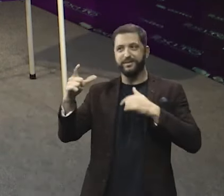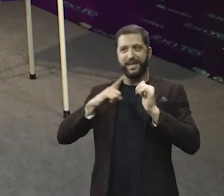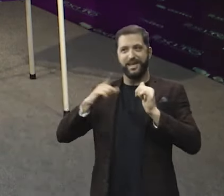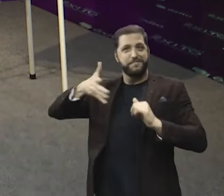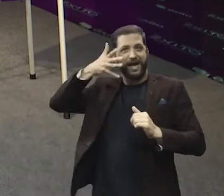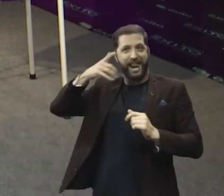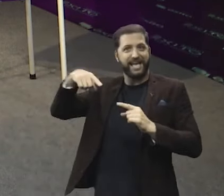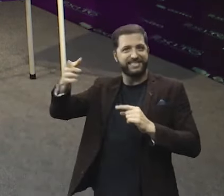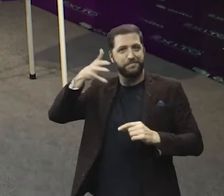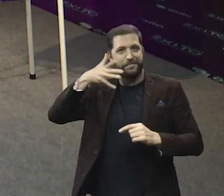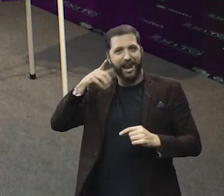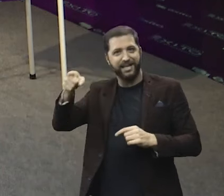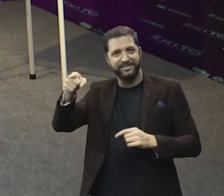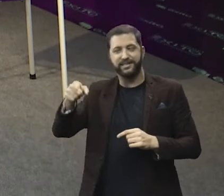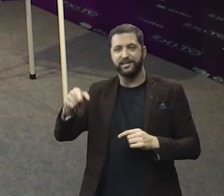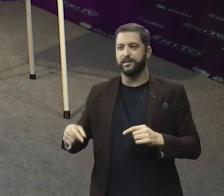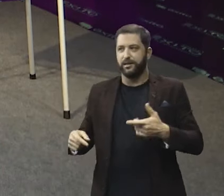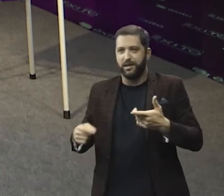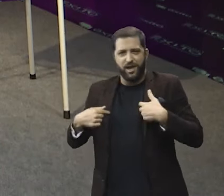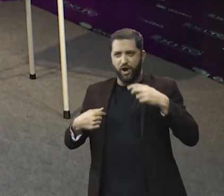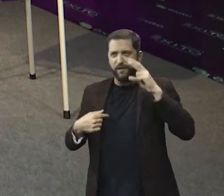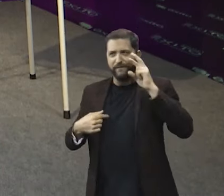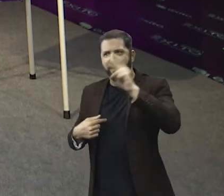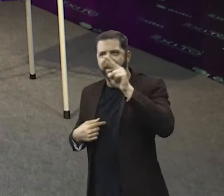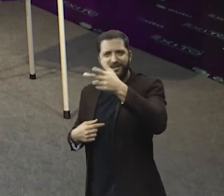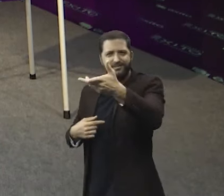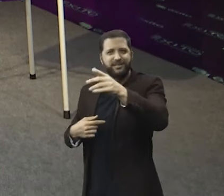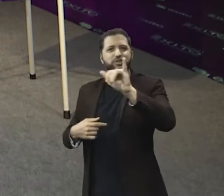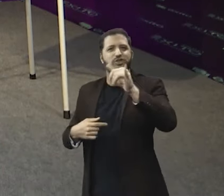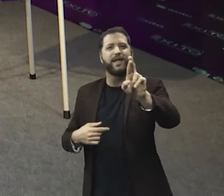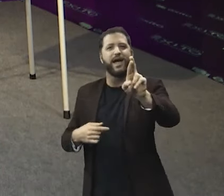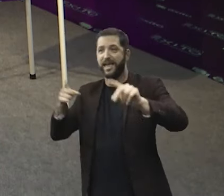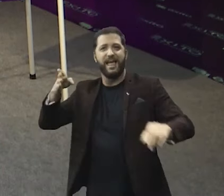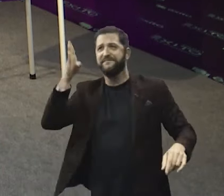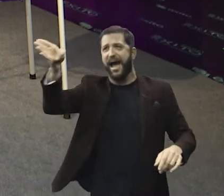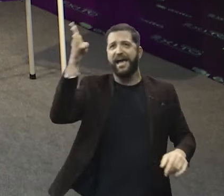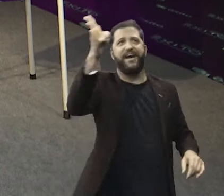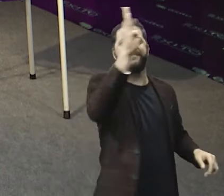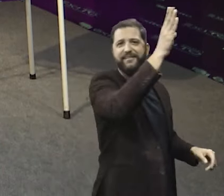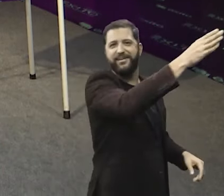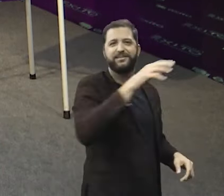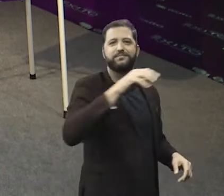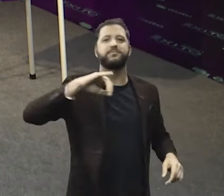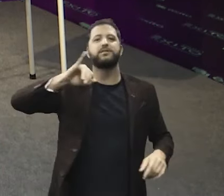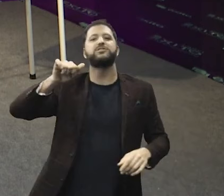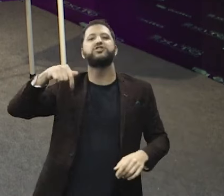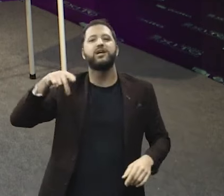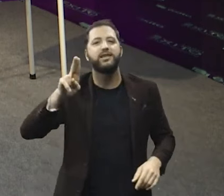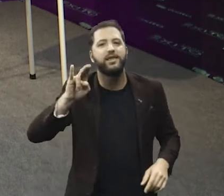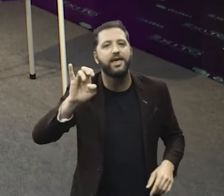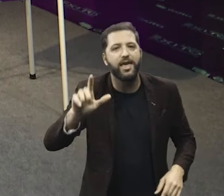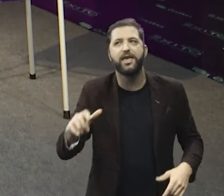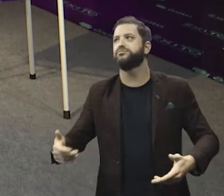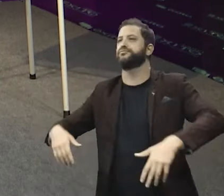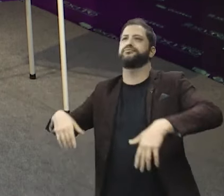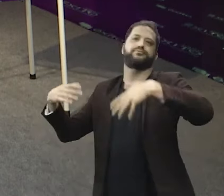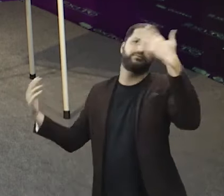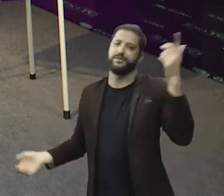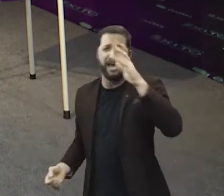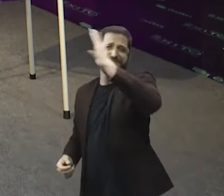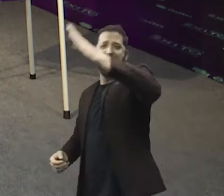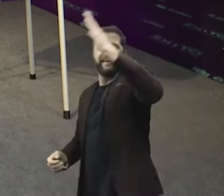Geraldo ele é um eu vejo ele quando ele tá na Jr O janger deis também ele anda vai para um canto vai para outro